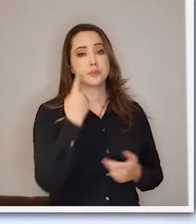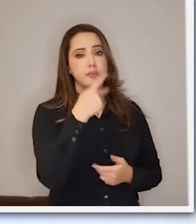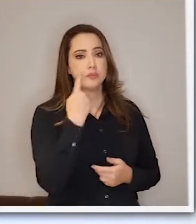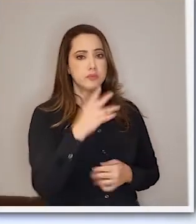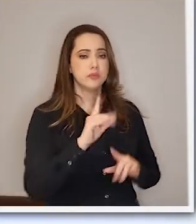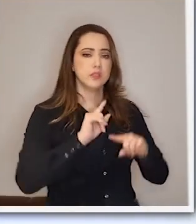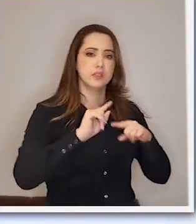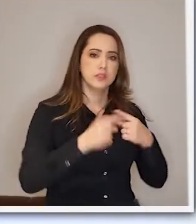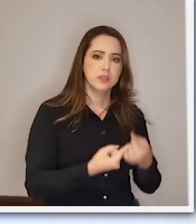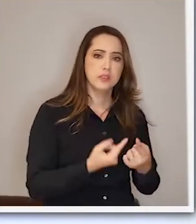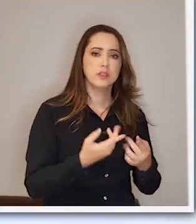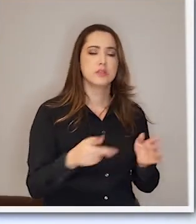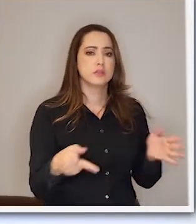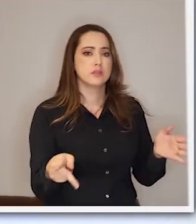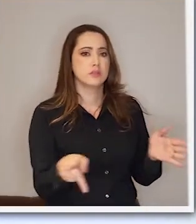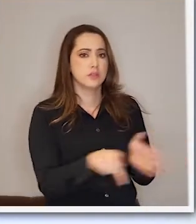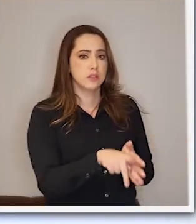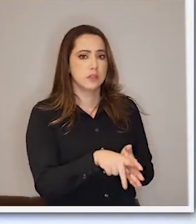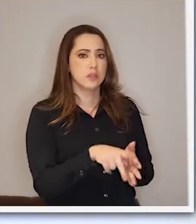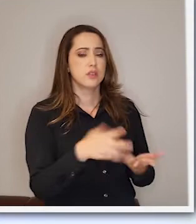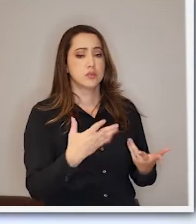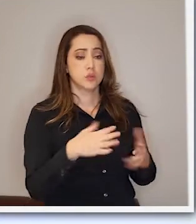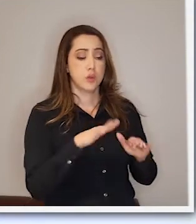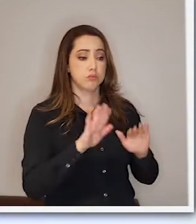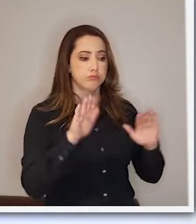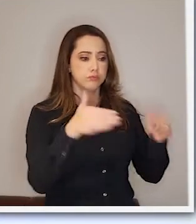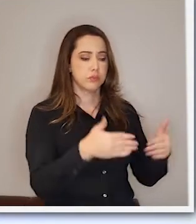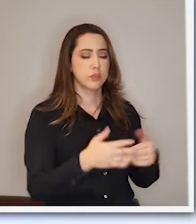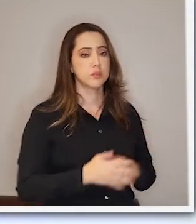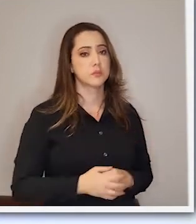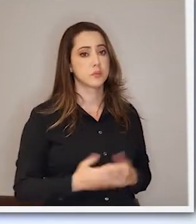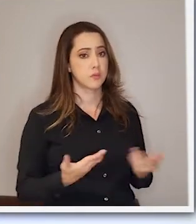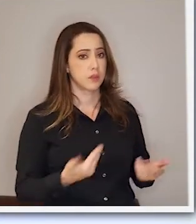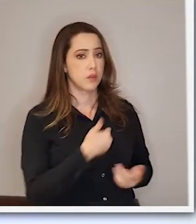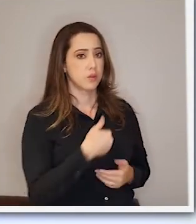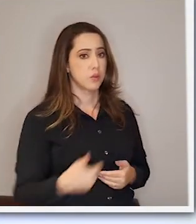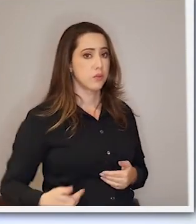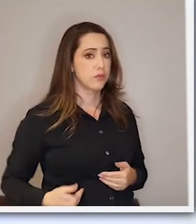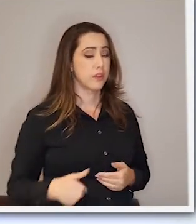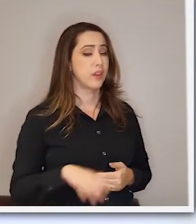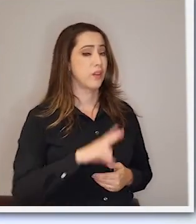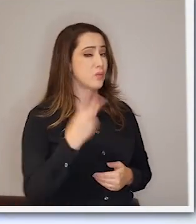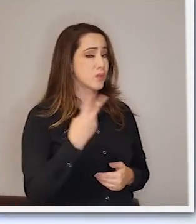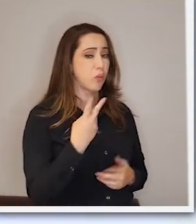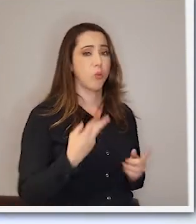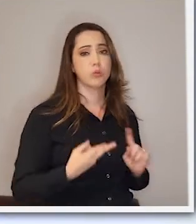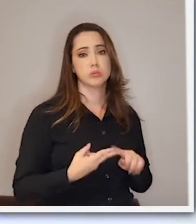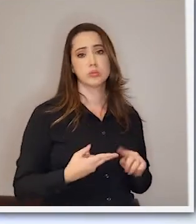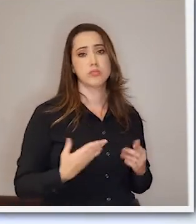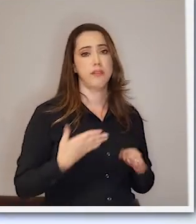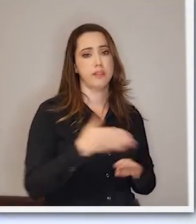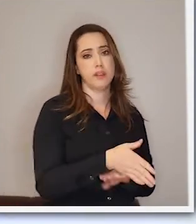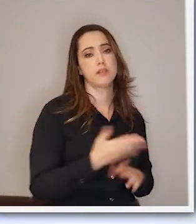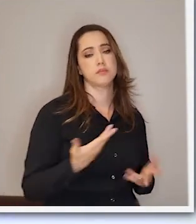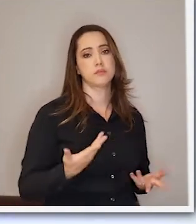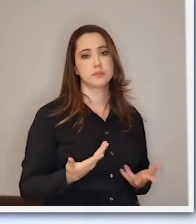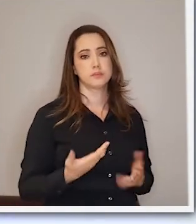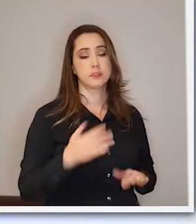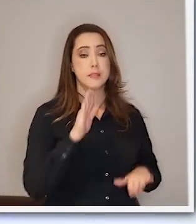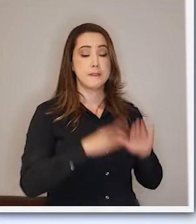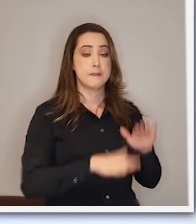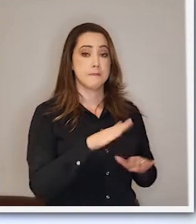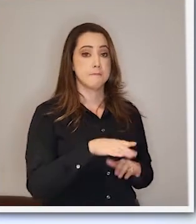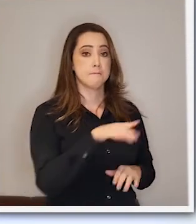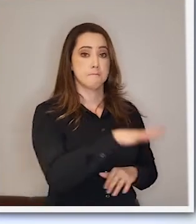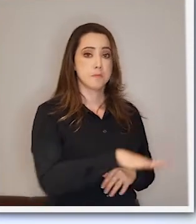e, consequentemente, com as famílias, e, consequentemente, com o seu público. E aí o Estado entra depois. E, quiçá, ou